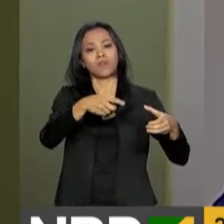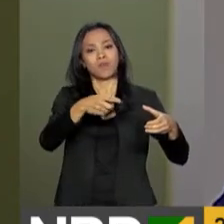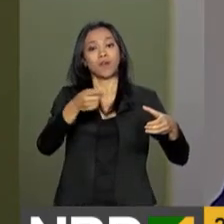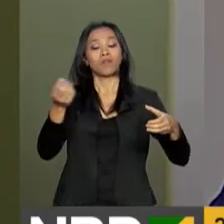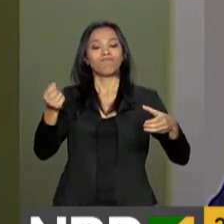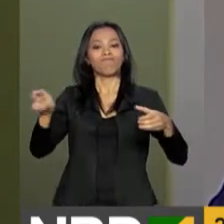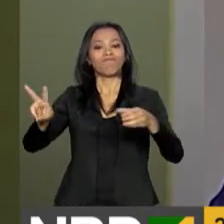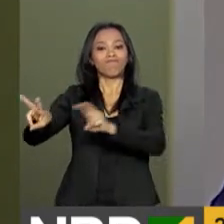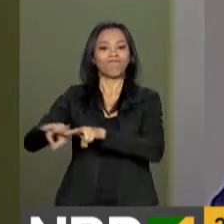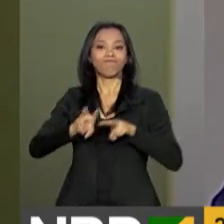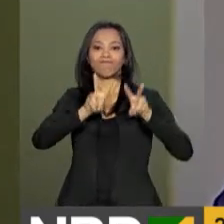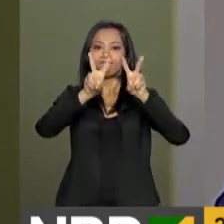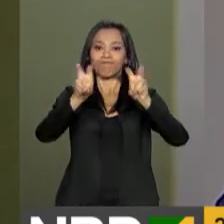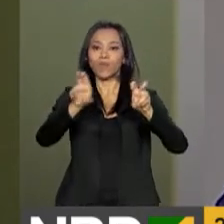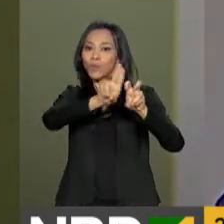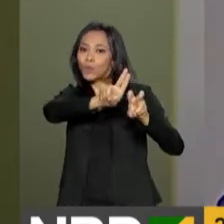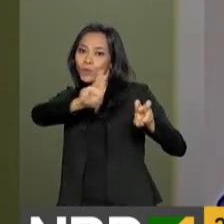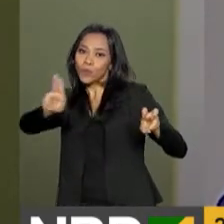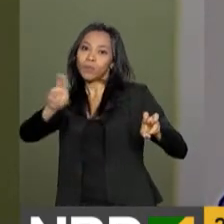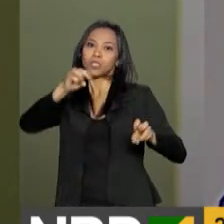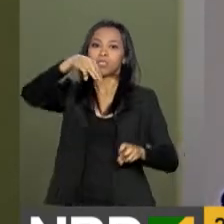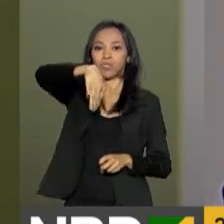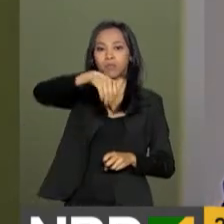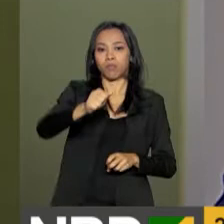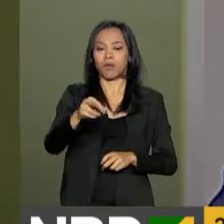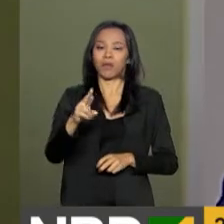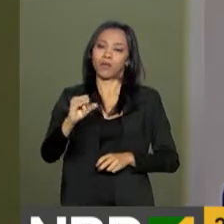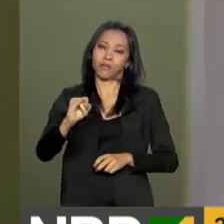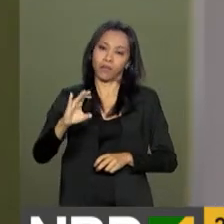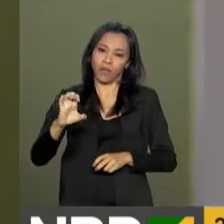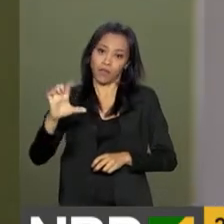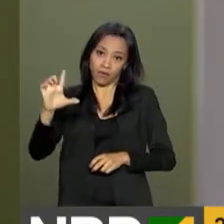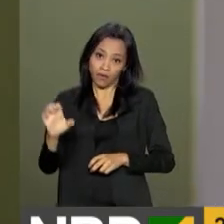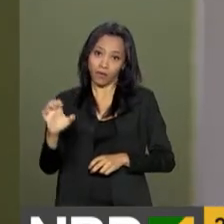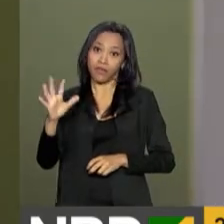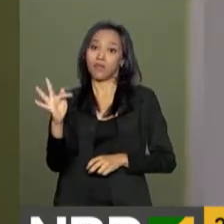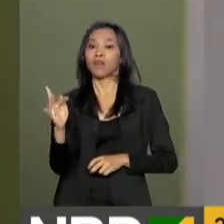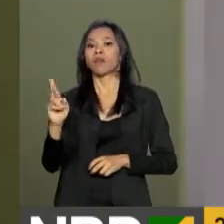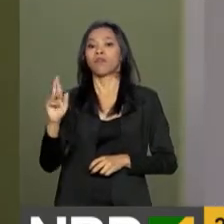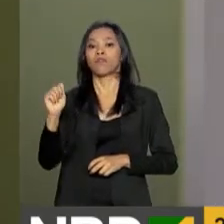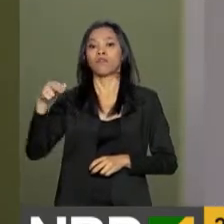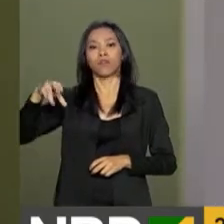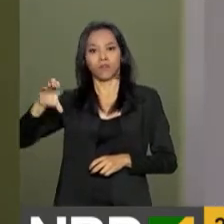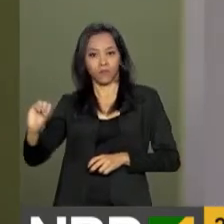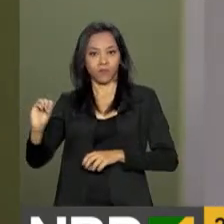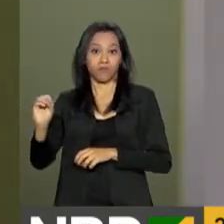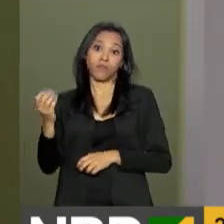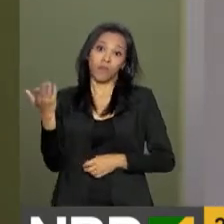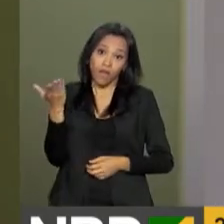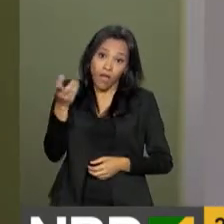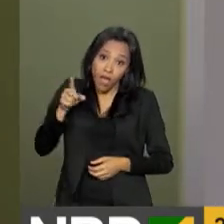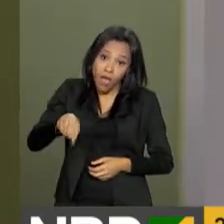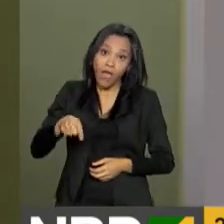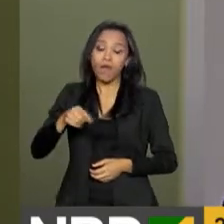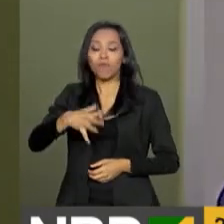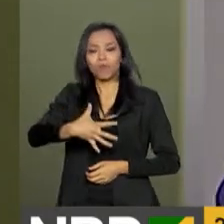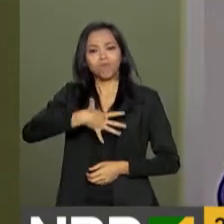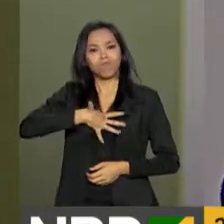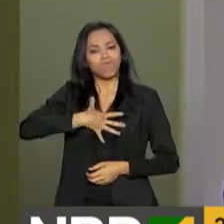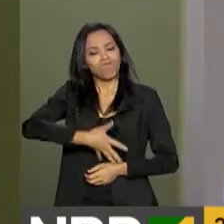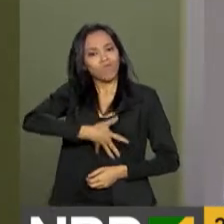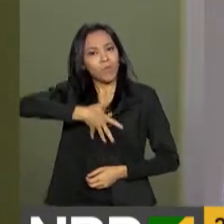vereadora mary l franco é homenagem que naturalmente toca a todos